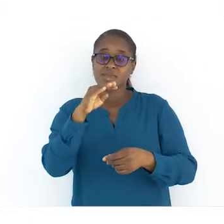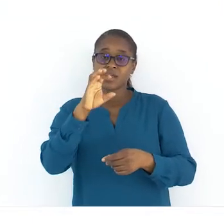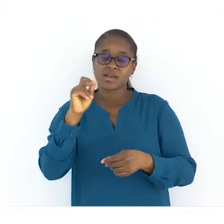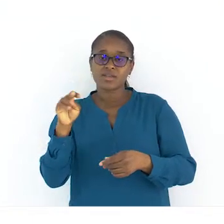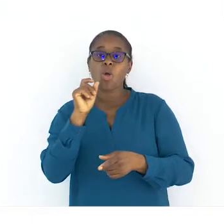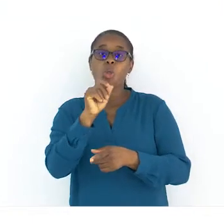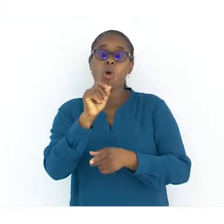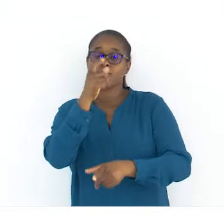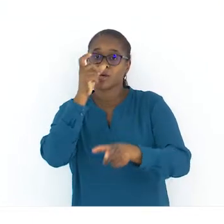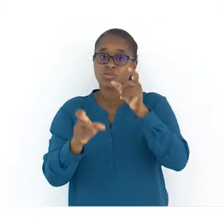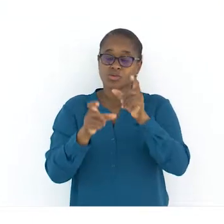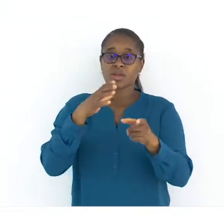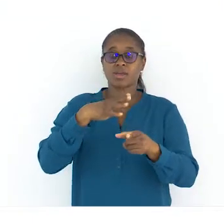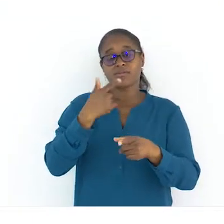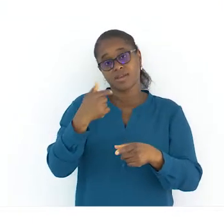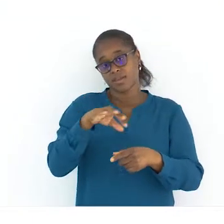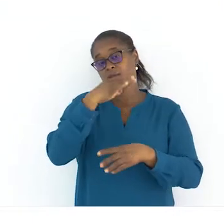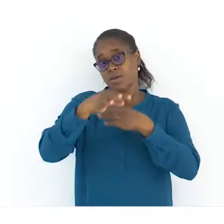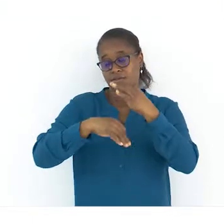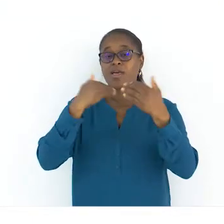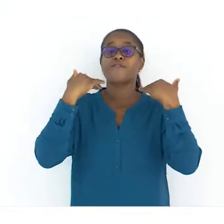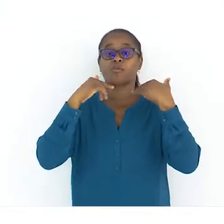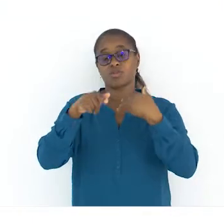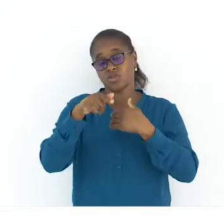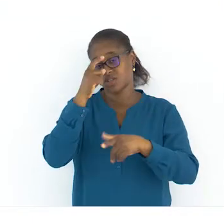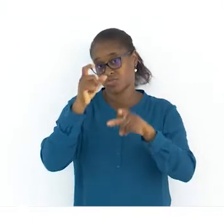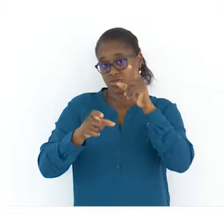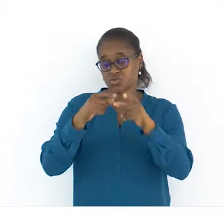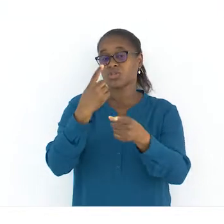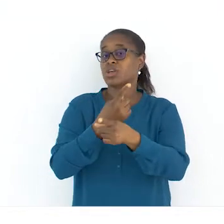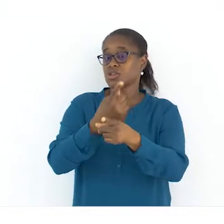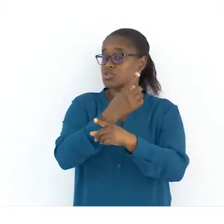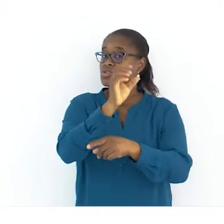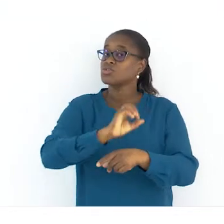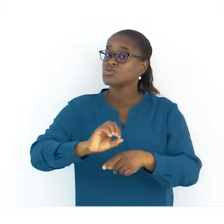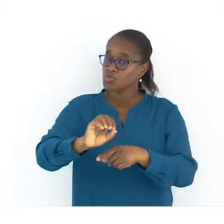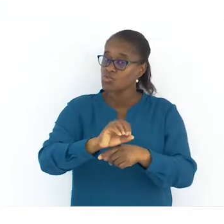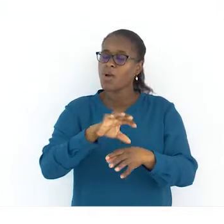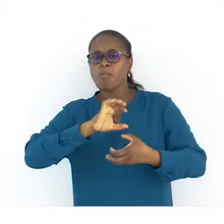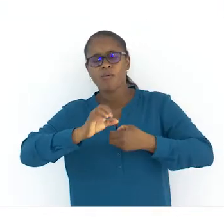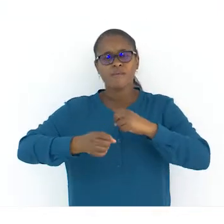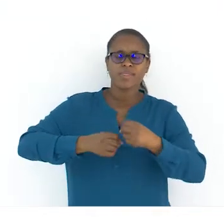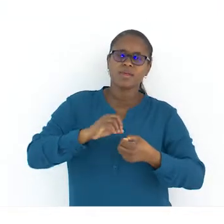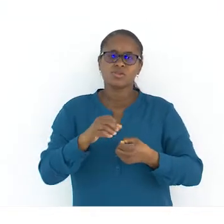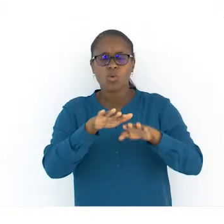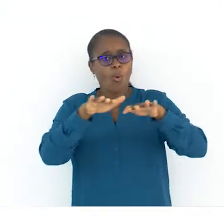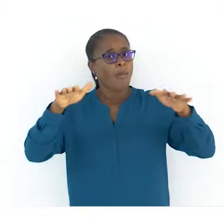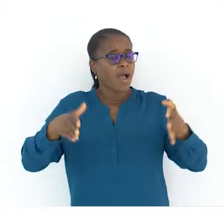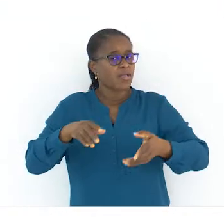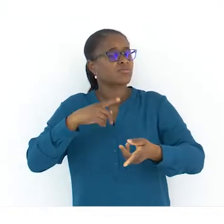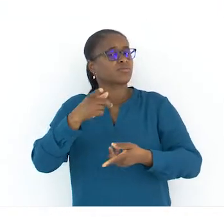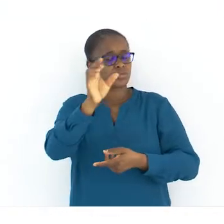da personagem que irá falar e informações sobre as personagens, suas características, sua movimentação no palco, suas